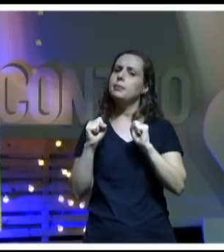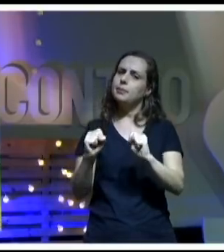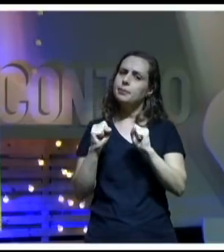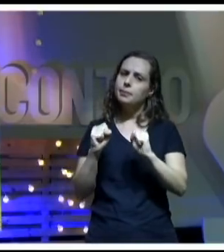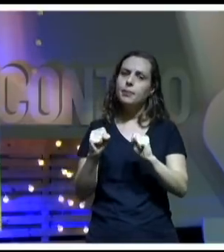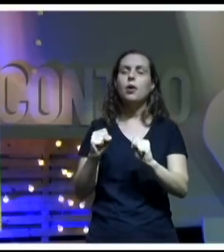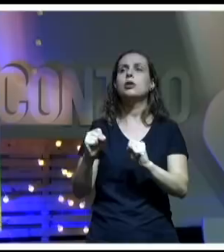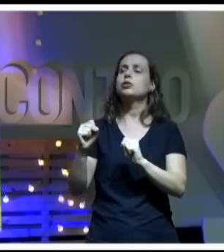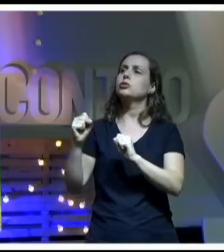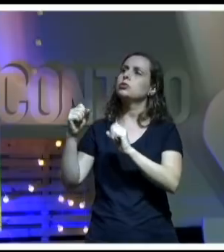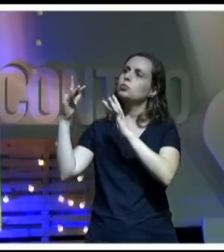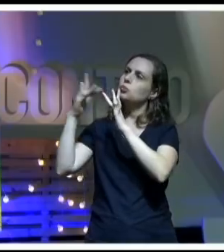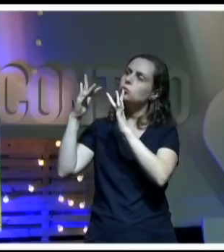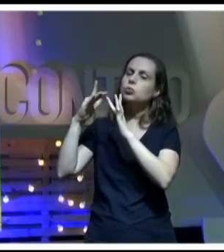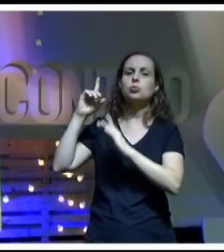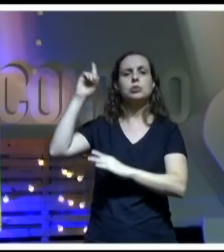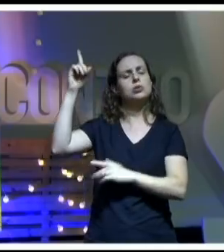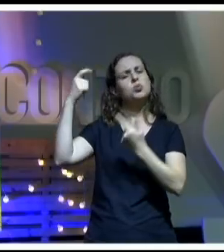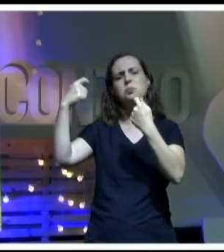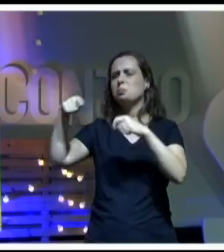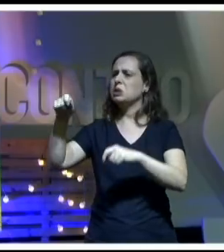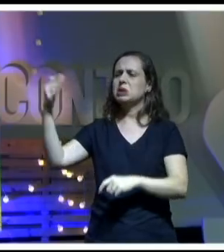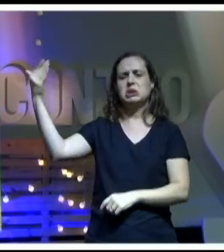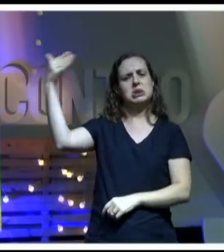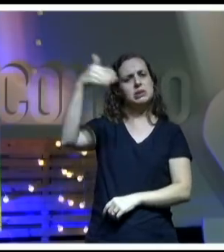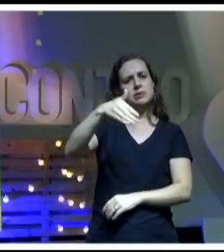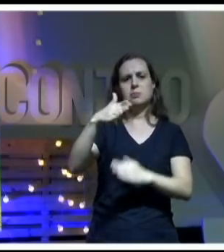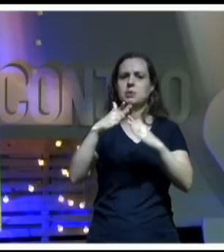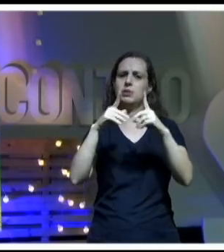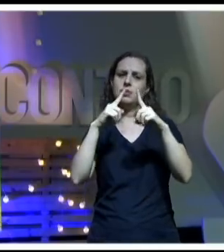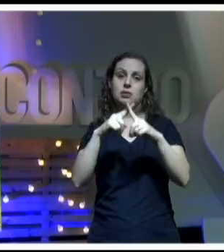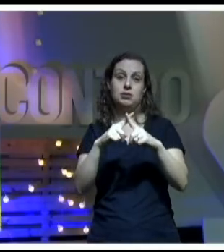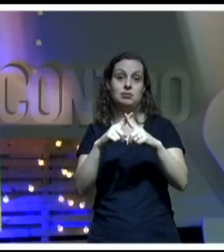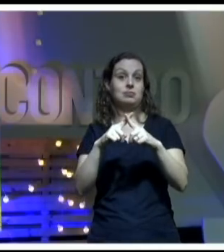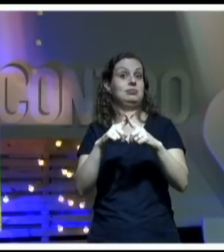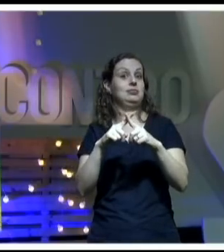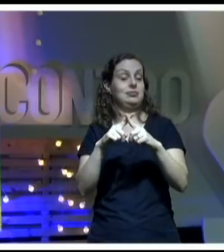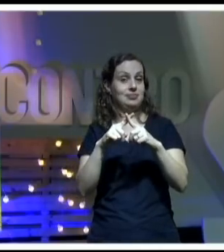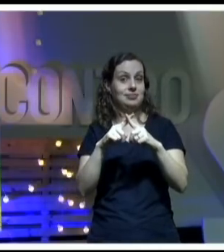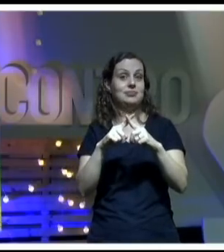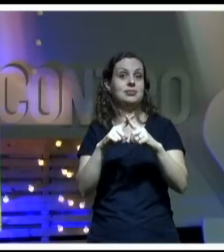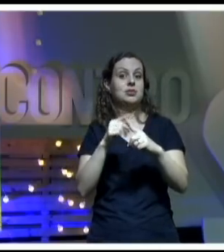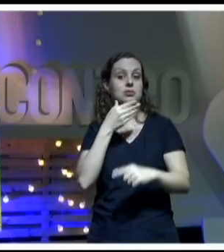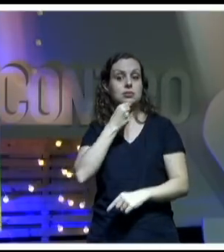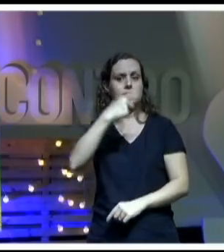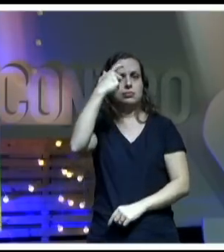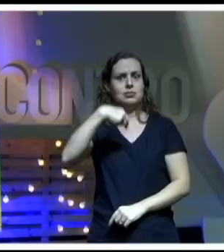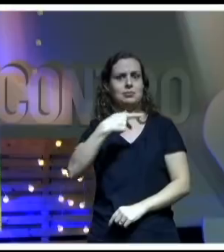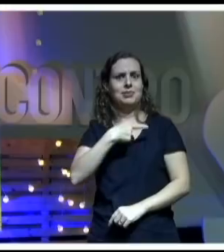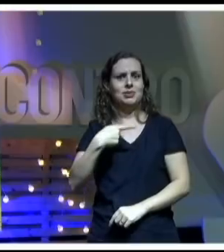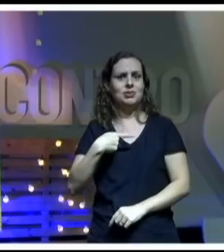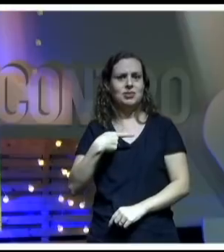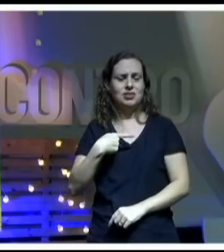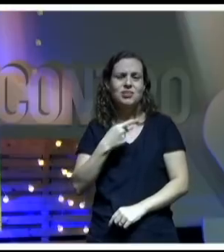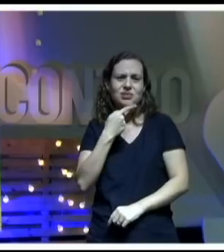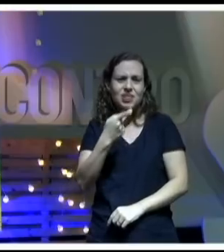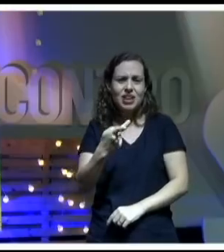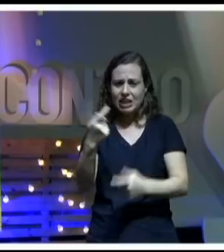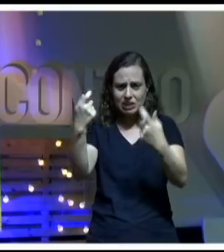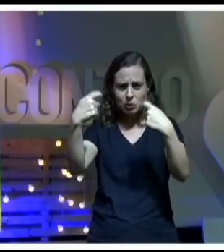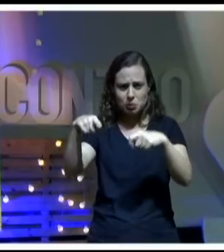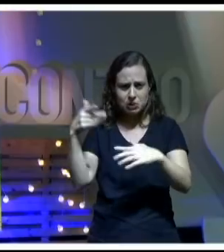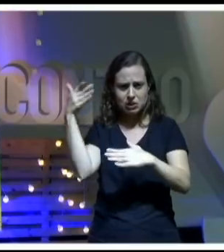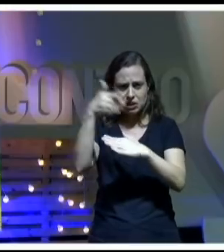com deus sem está envolvido com uma igreja o cara é pastor está falando que não precisa de